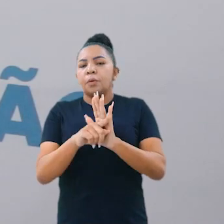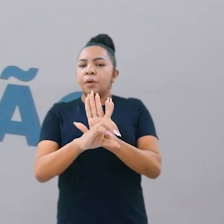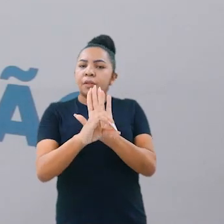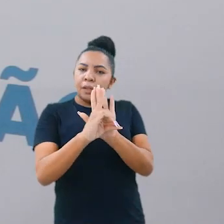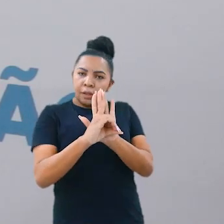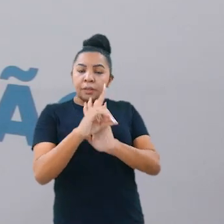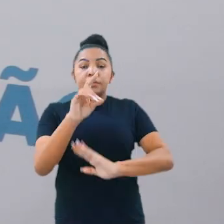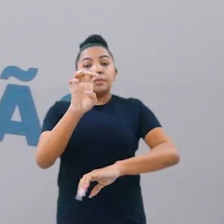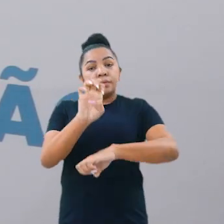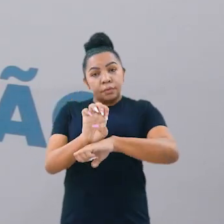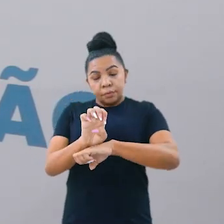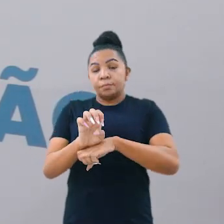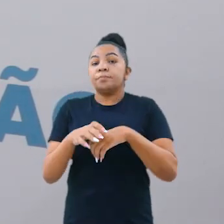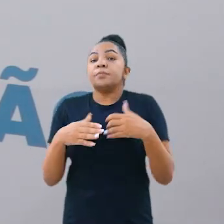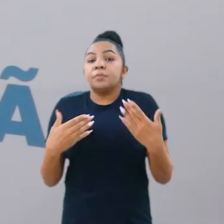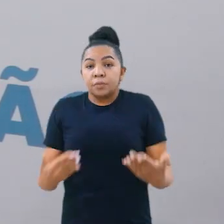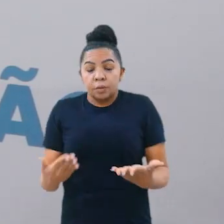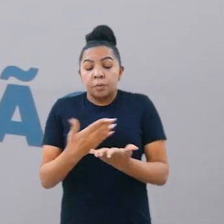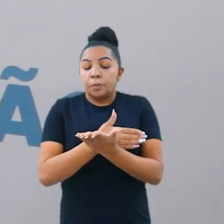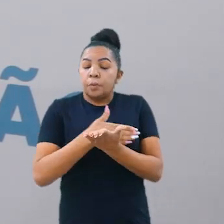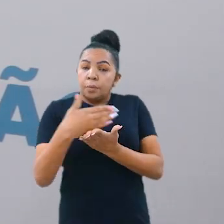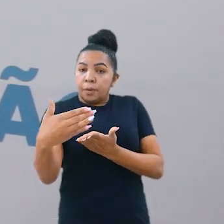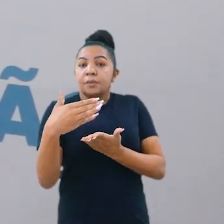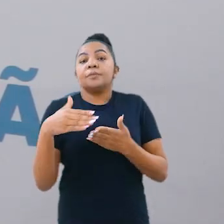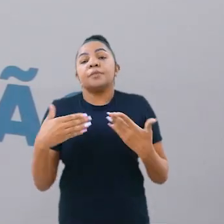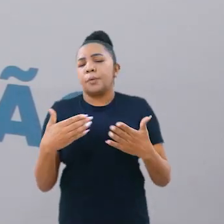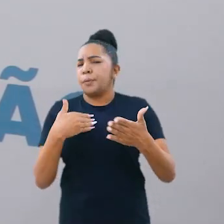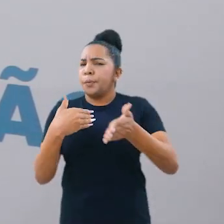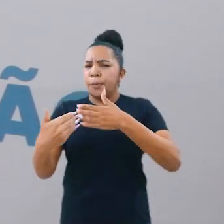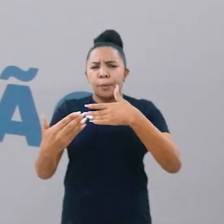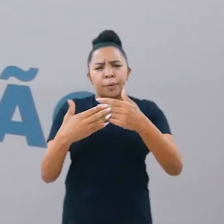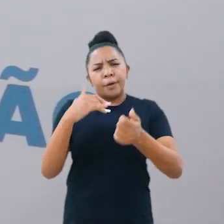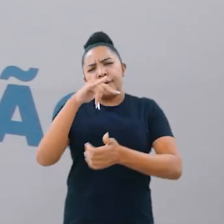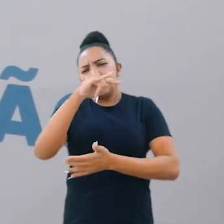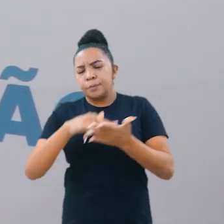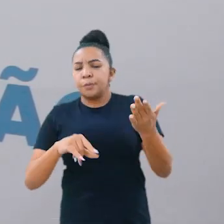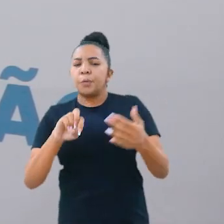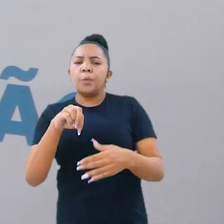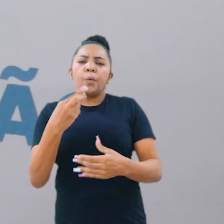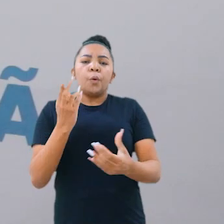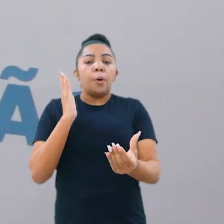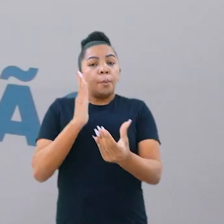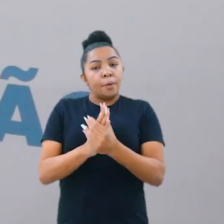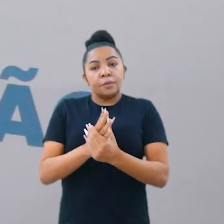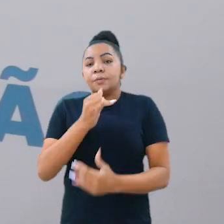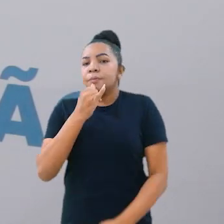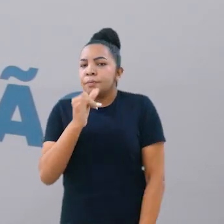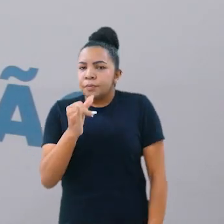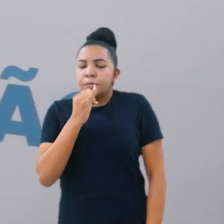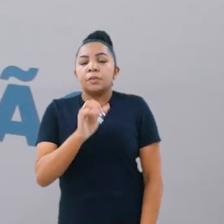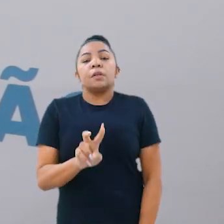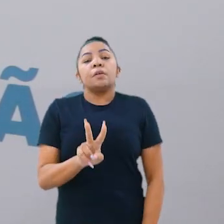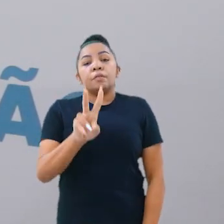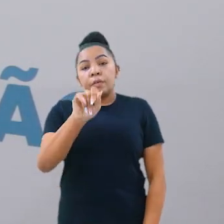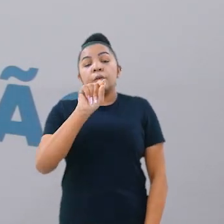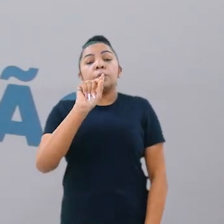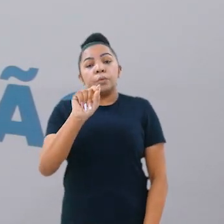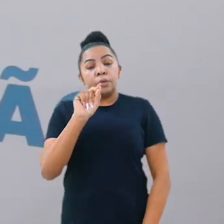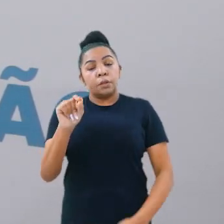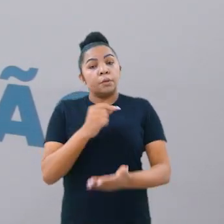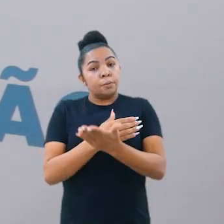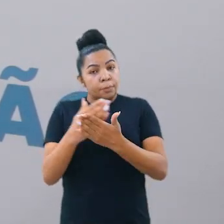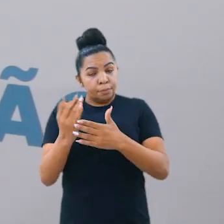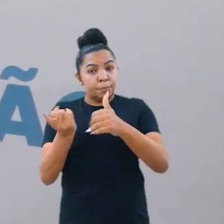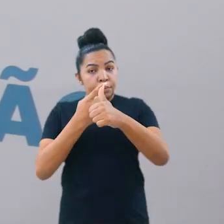meio de decreto estadual e aí, a partir de então, qualquer documento ou processo eletrônico vai